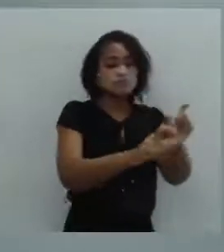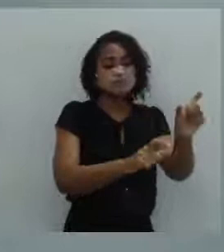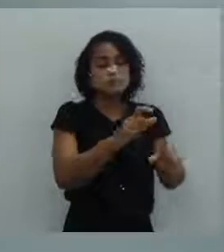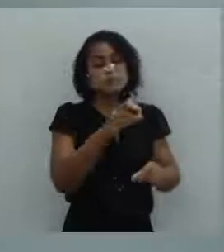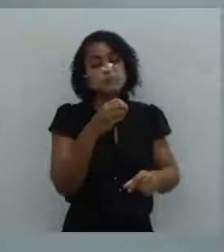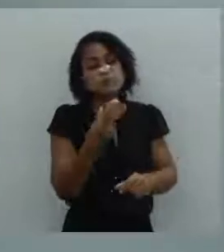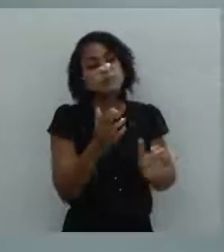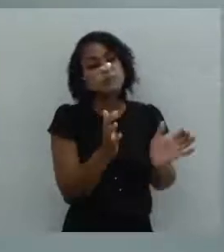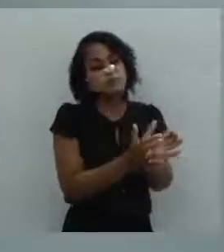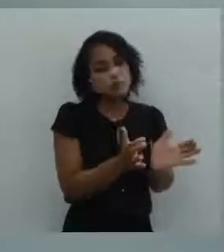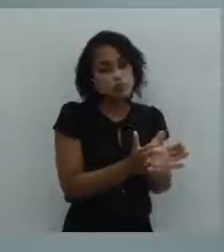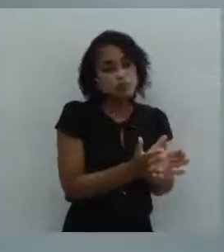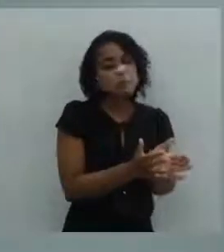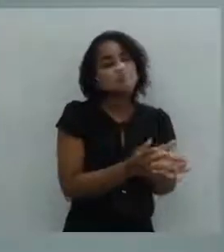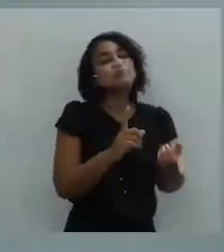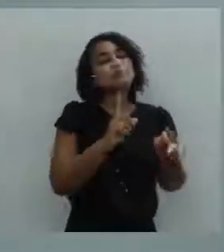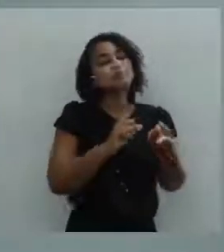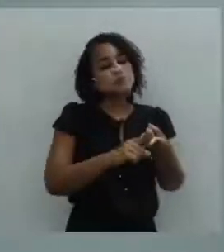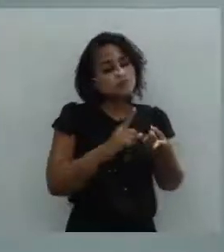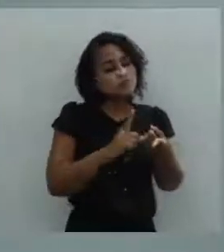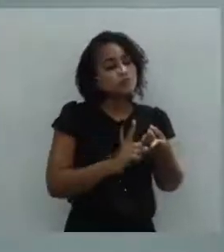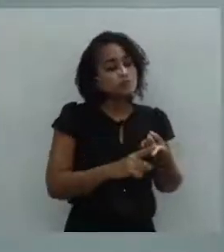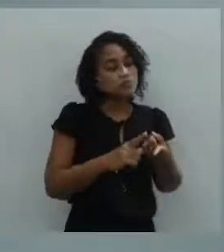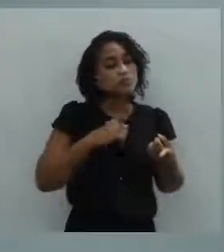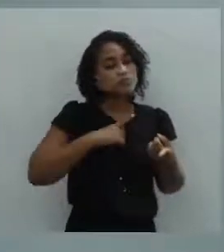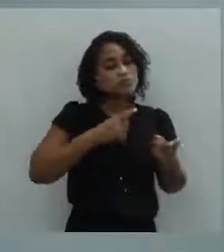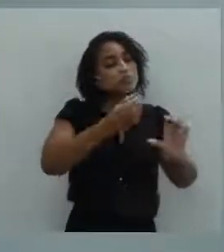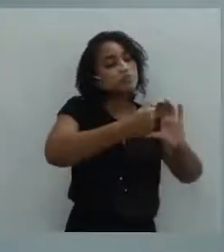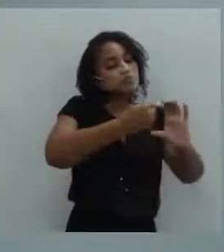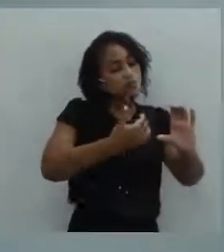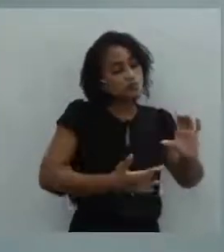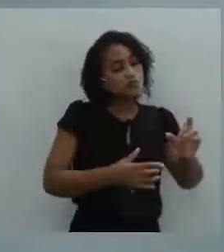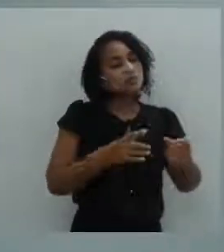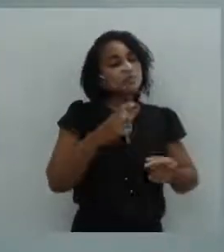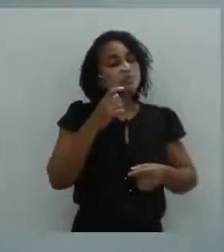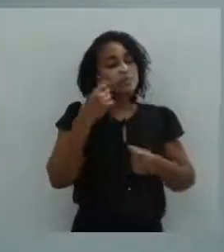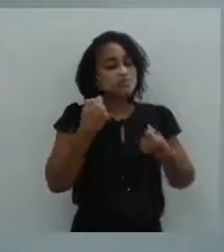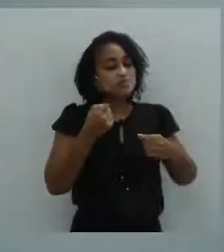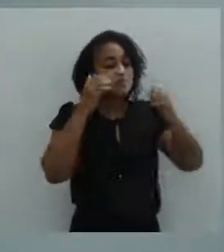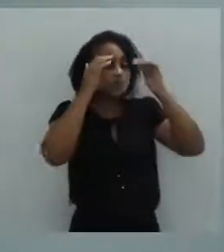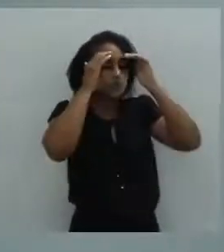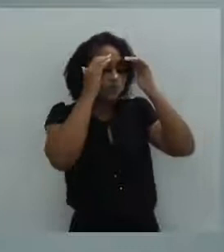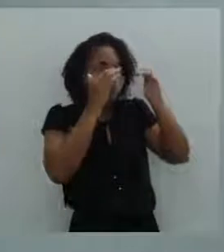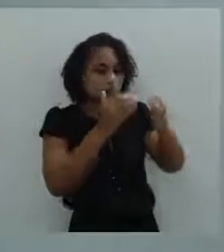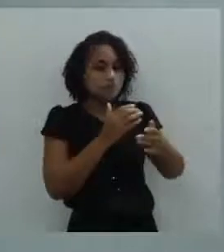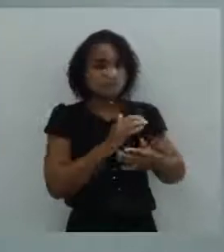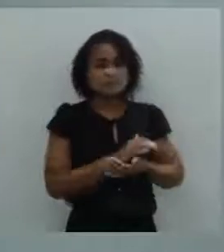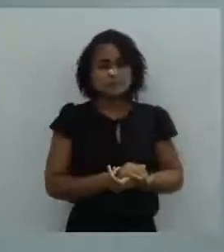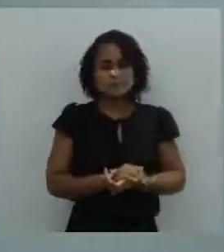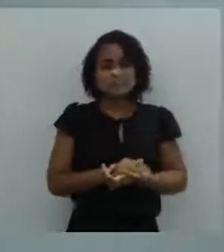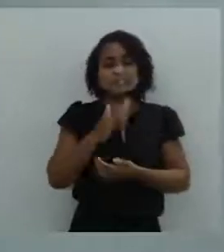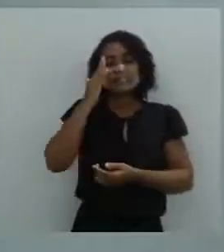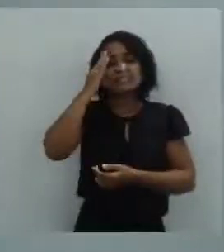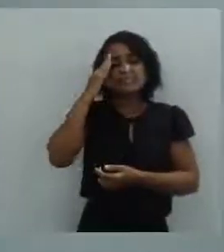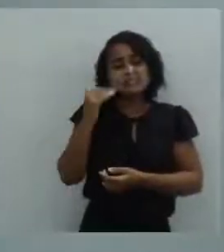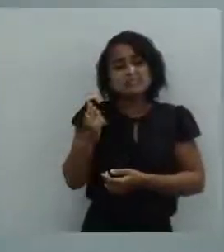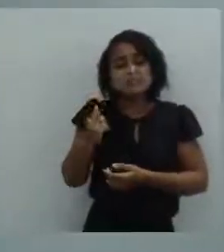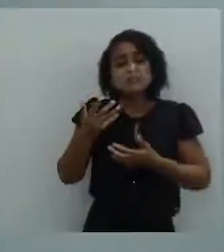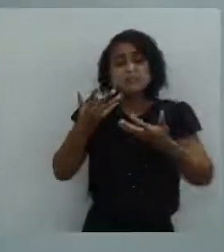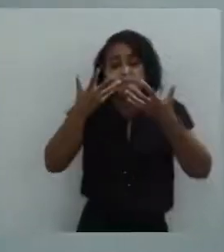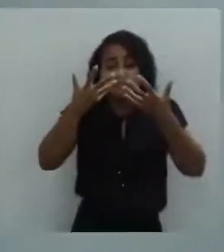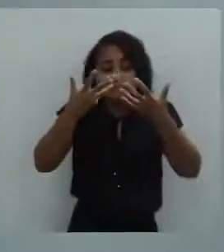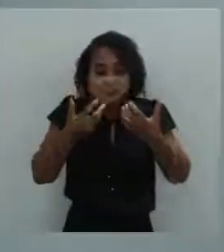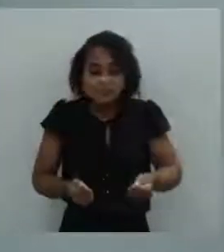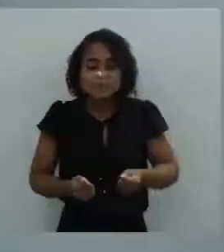indivíduo ou do grupo, também contêm as suas características e devem ser respeitadas. Sabendo disso,